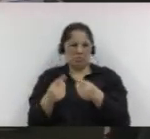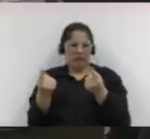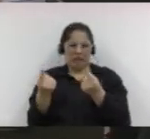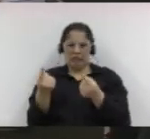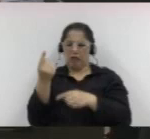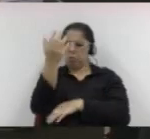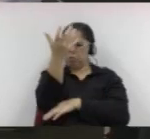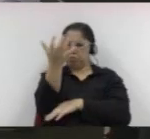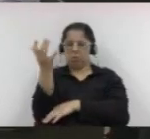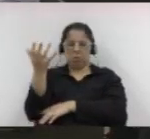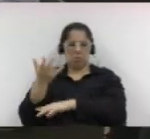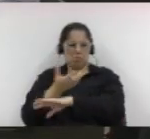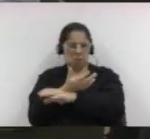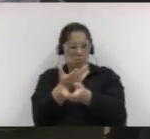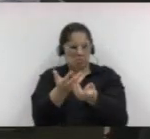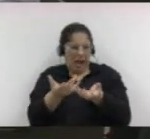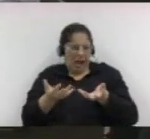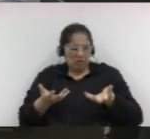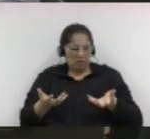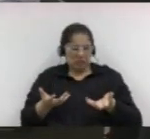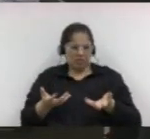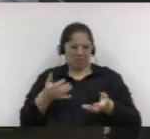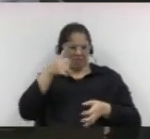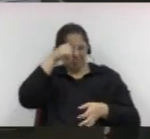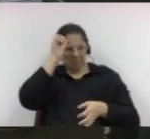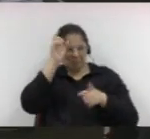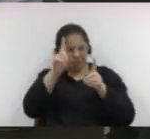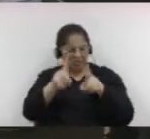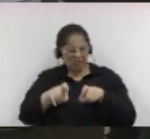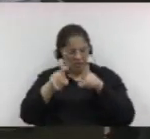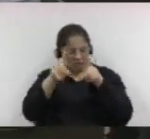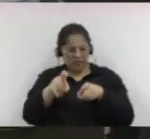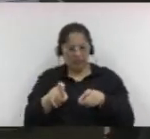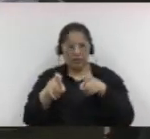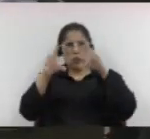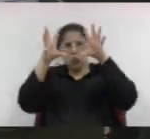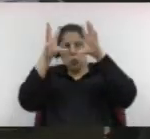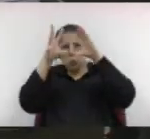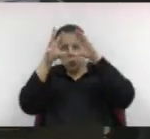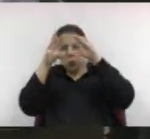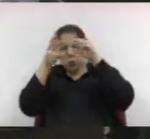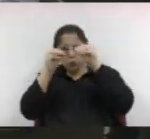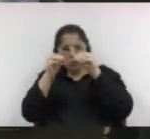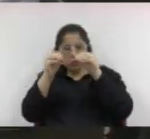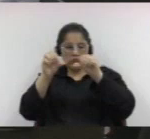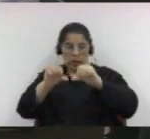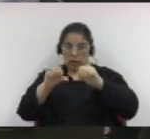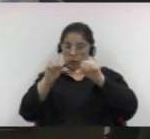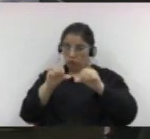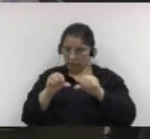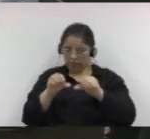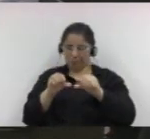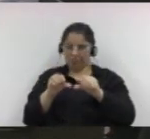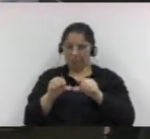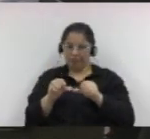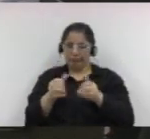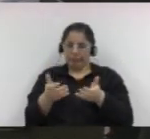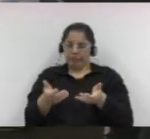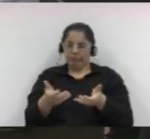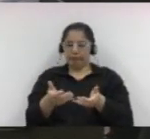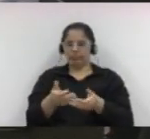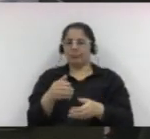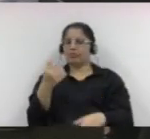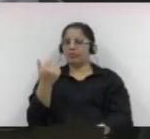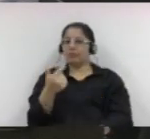mato, logo vamos... Eu fico pensando, é uma escuridão, quem nunca foi numa via rural,